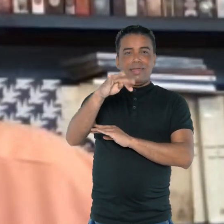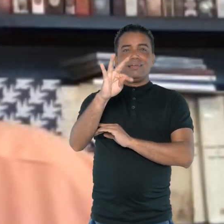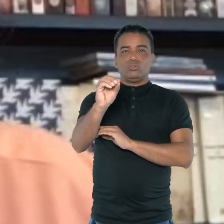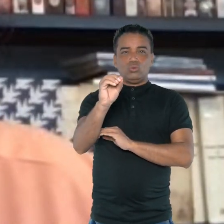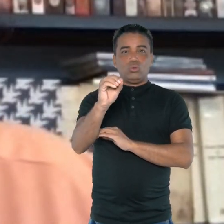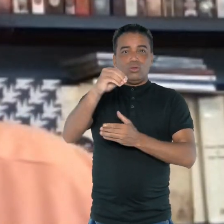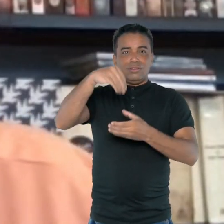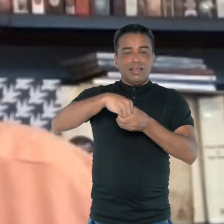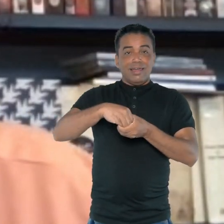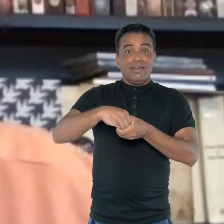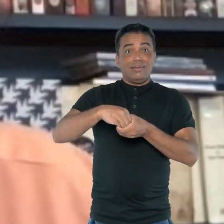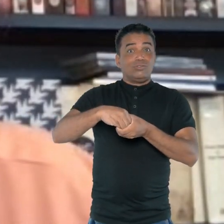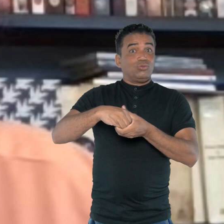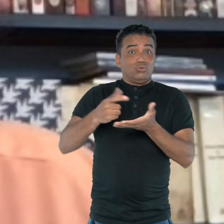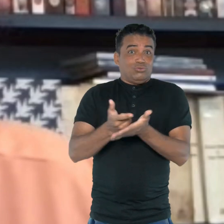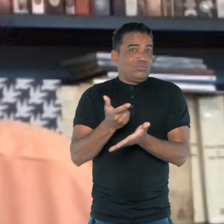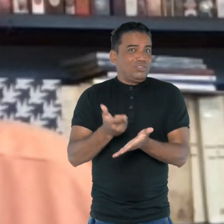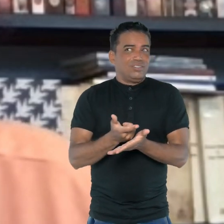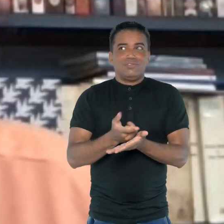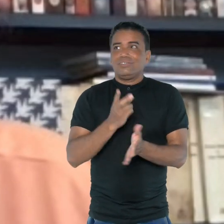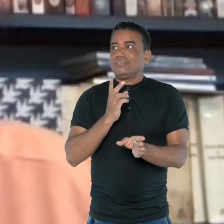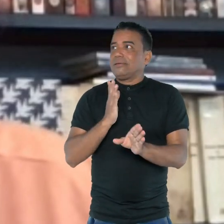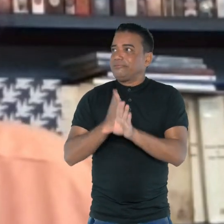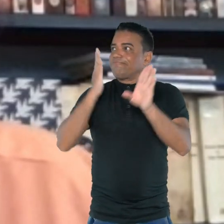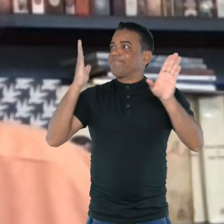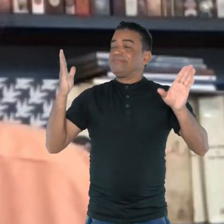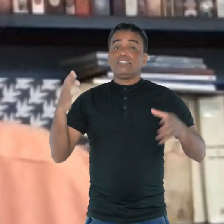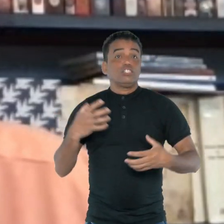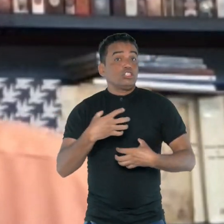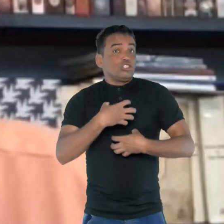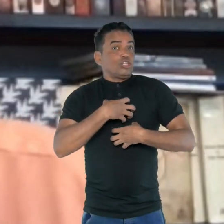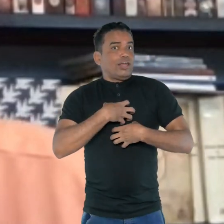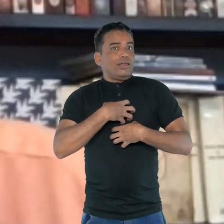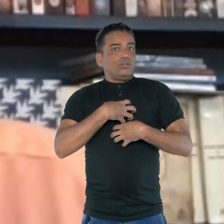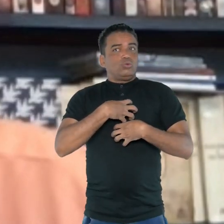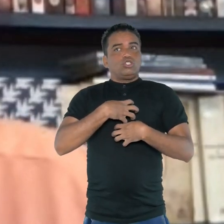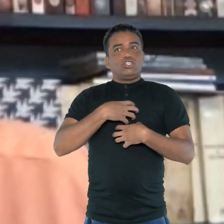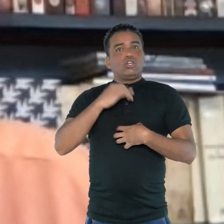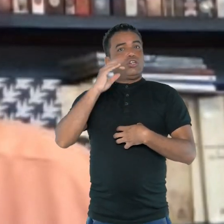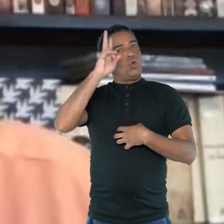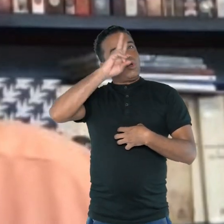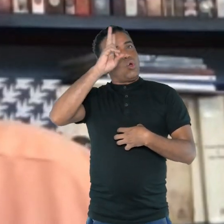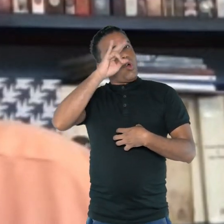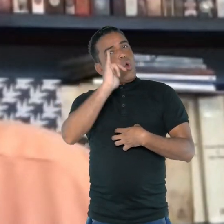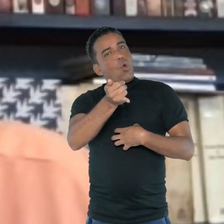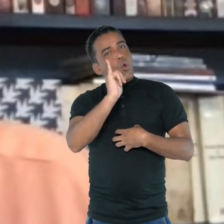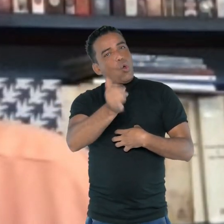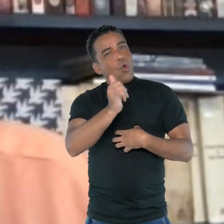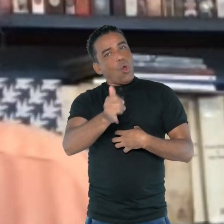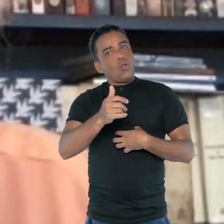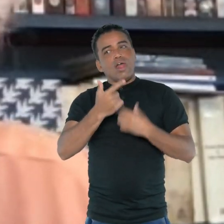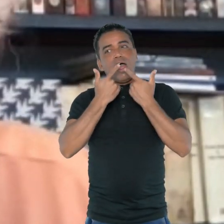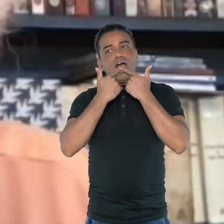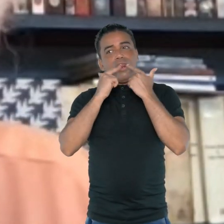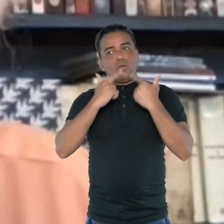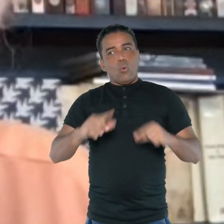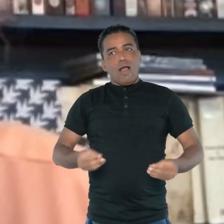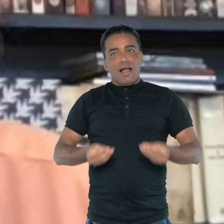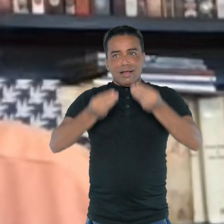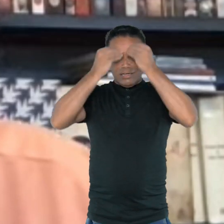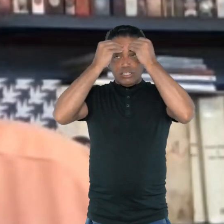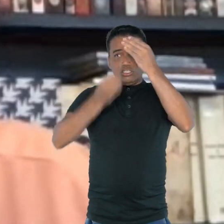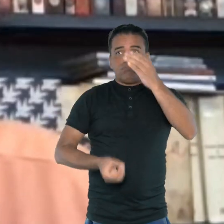uma busca incessante de um modo de narrar, de um modo de construir a linguagem, de um modo